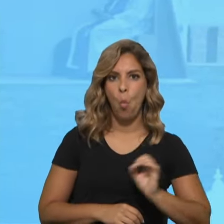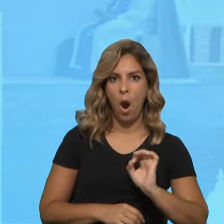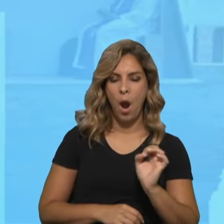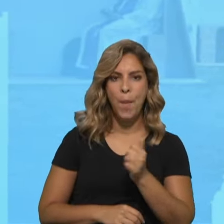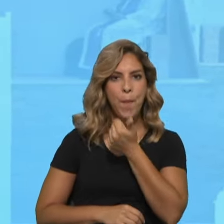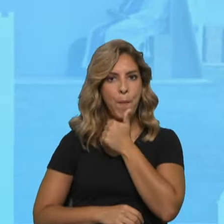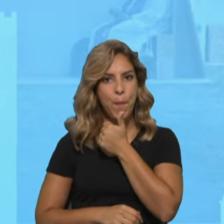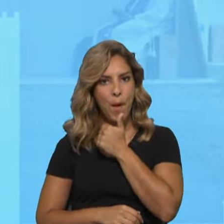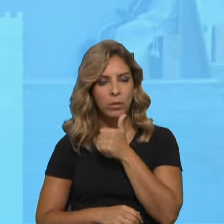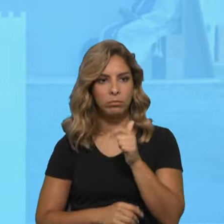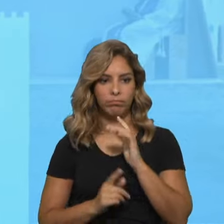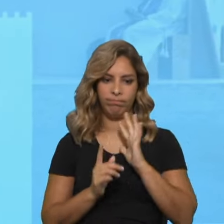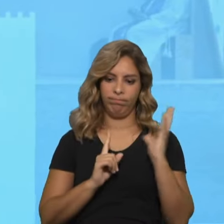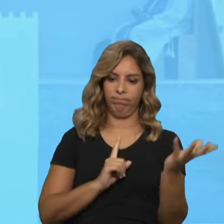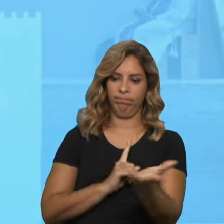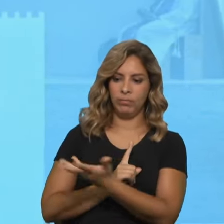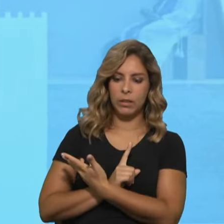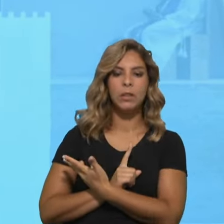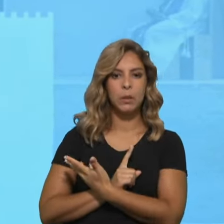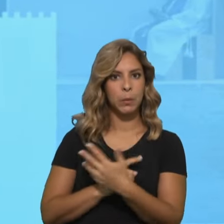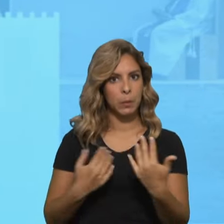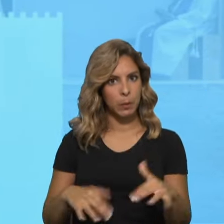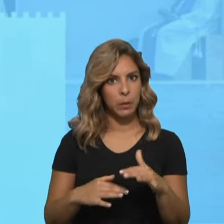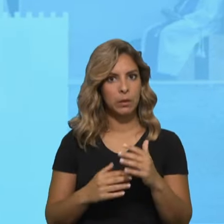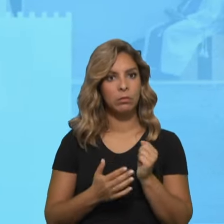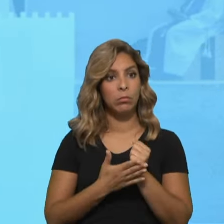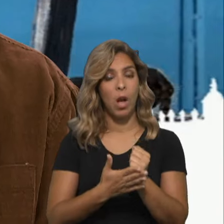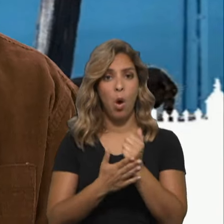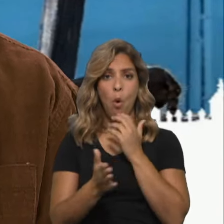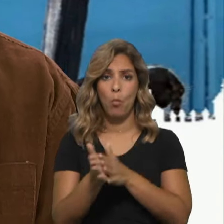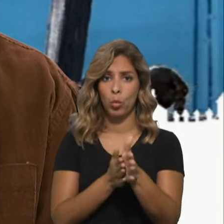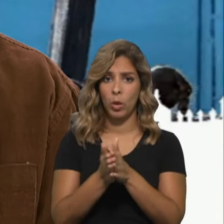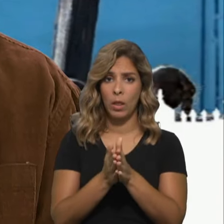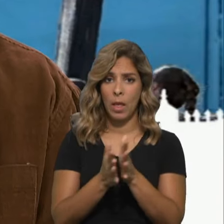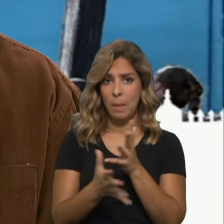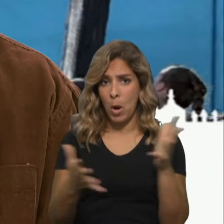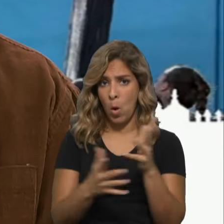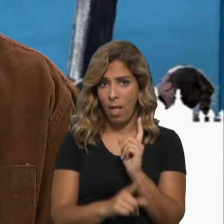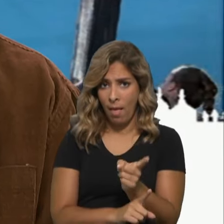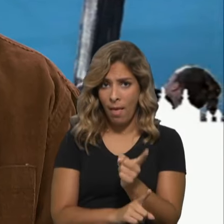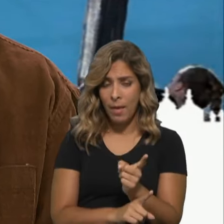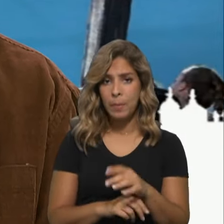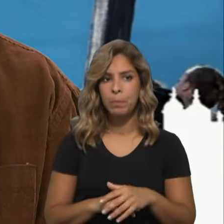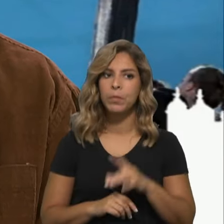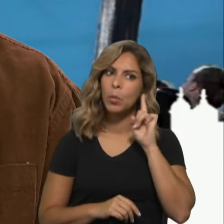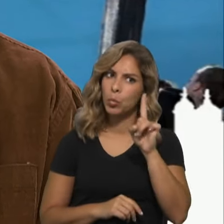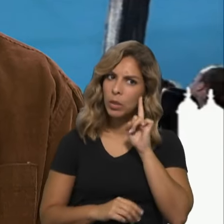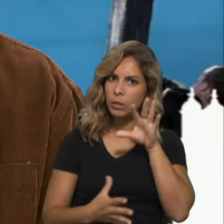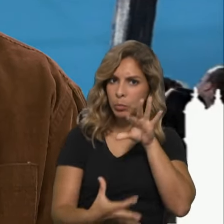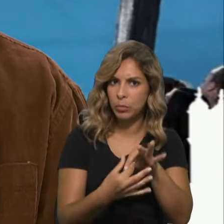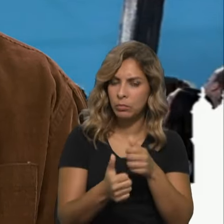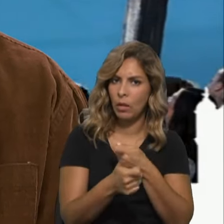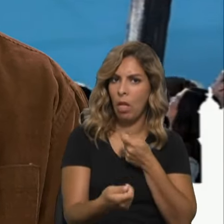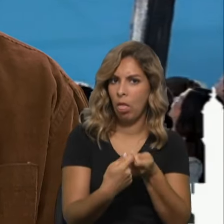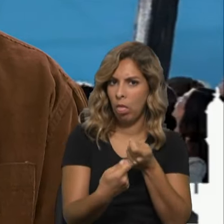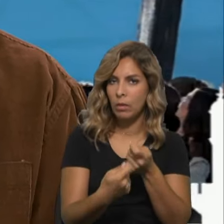potencial de energia que está ali acumulado à espera de uma oportunidade tantas vezes não é e é importante desenvolver Este trabalho de proximidade com